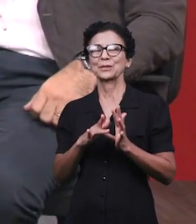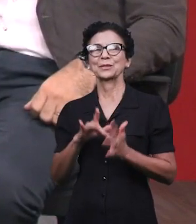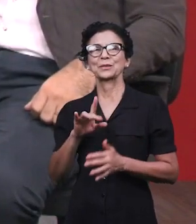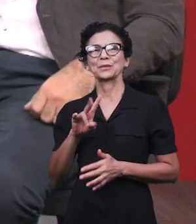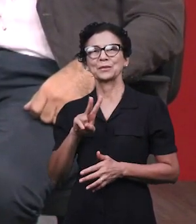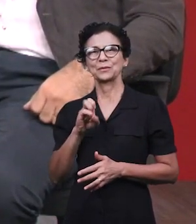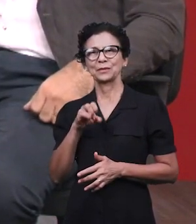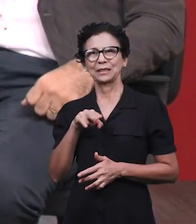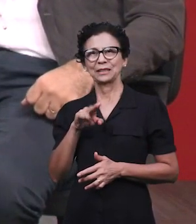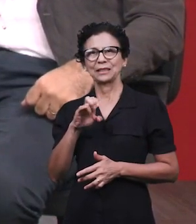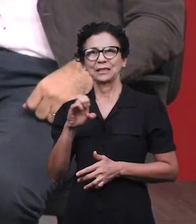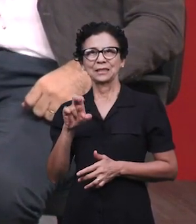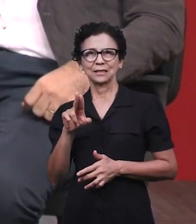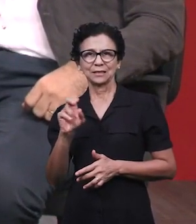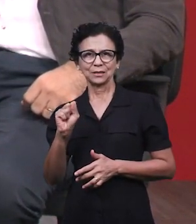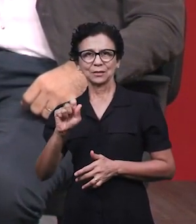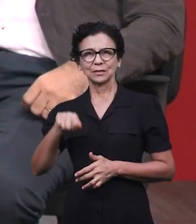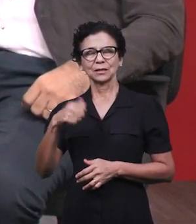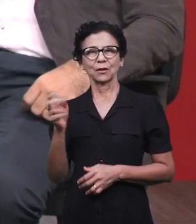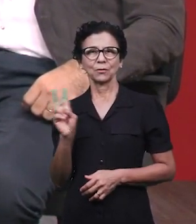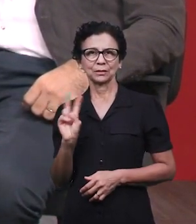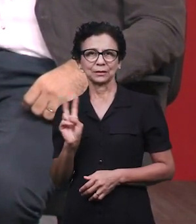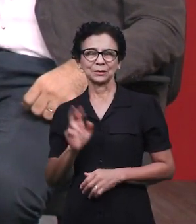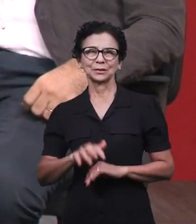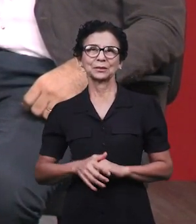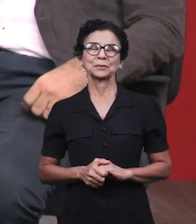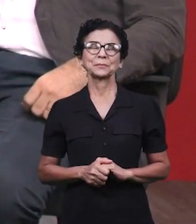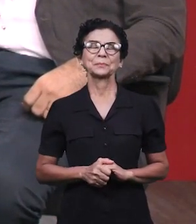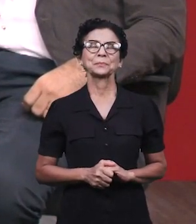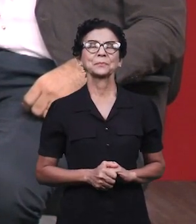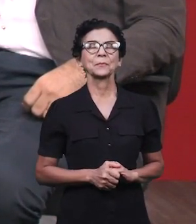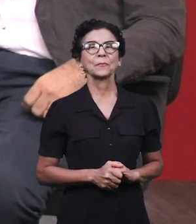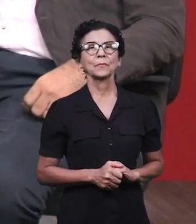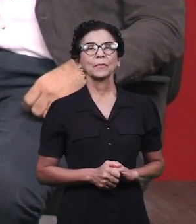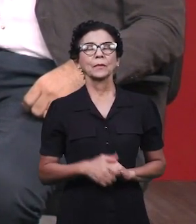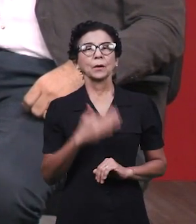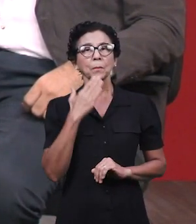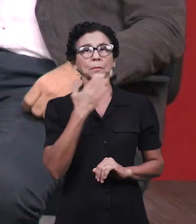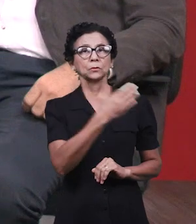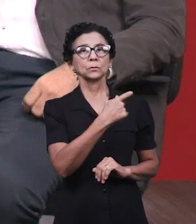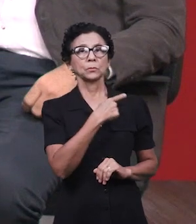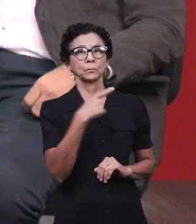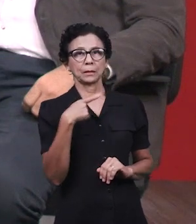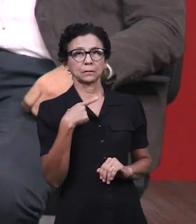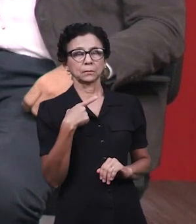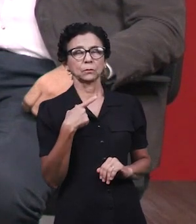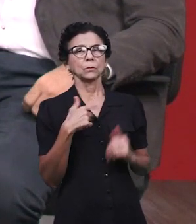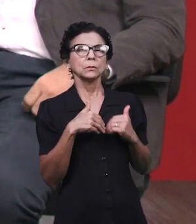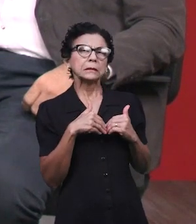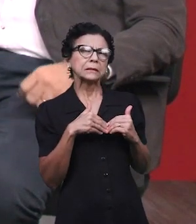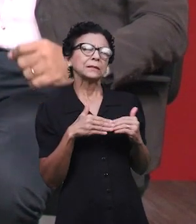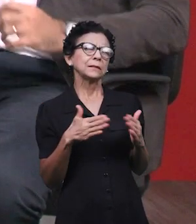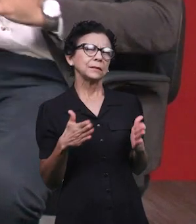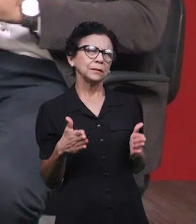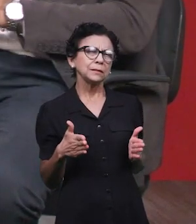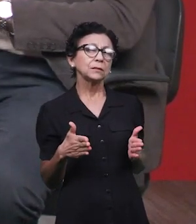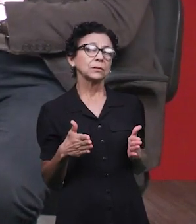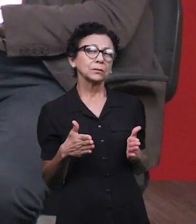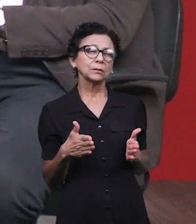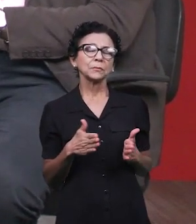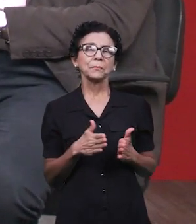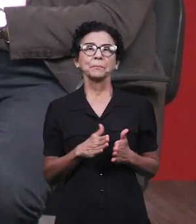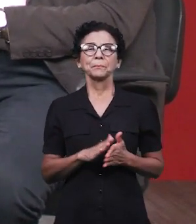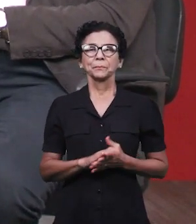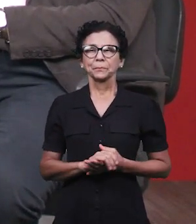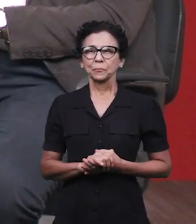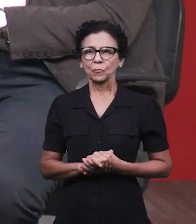nos assistem. Eu passarei ao pastor Antônio Carlos, que já vai fazer uma introdução, depois